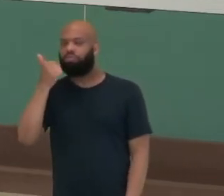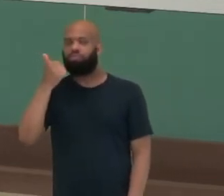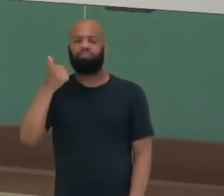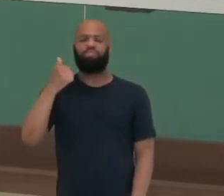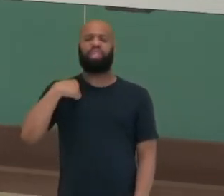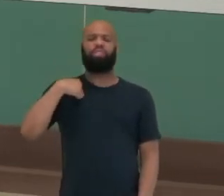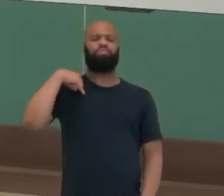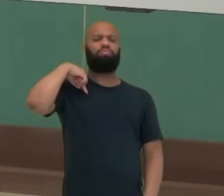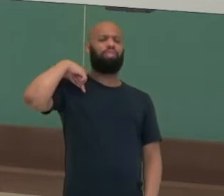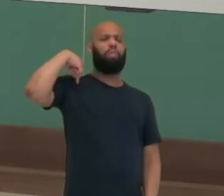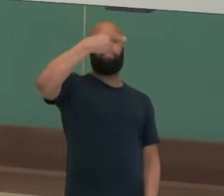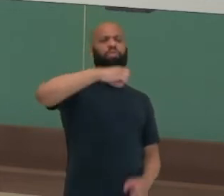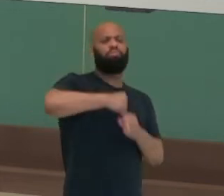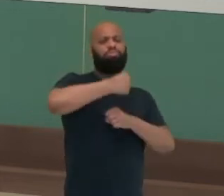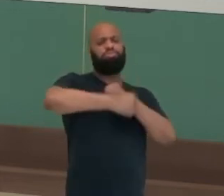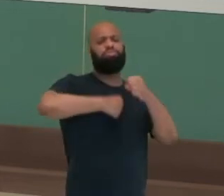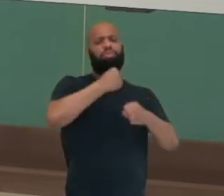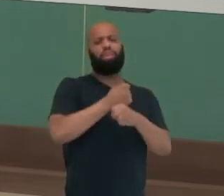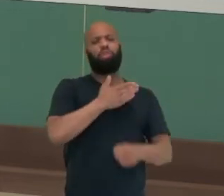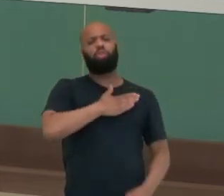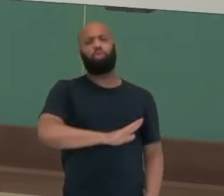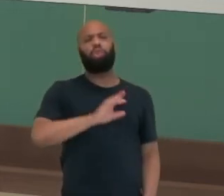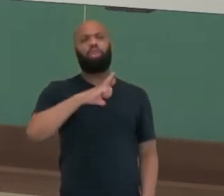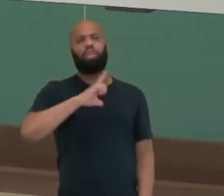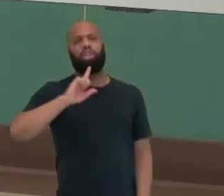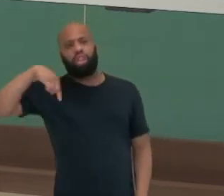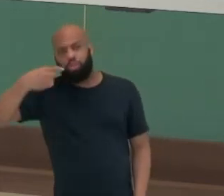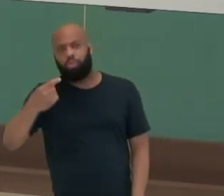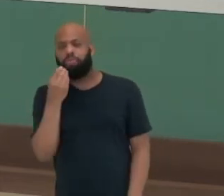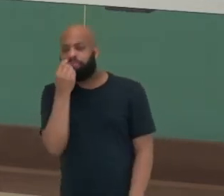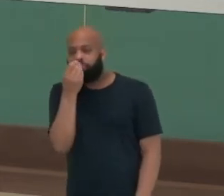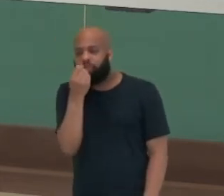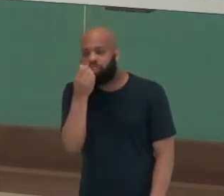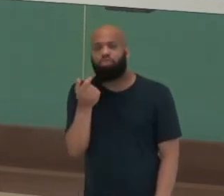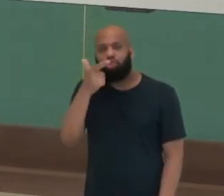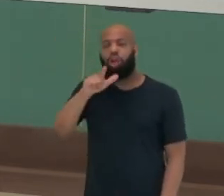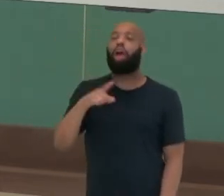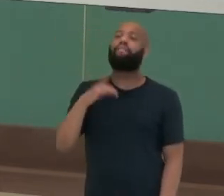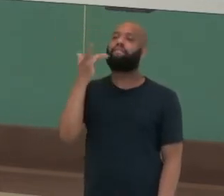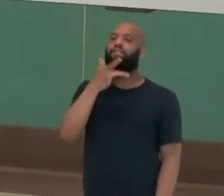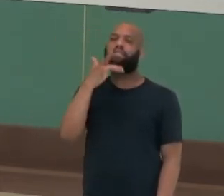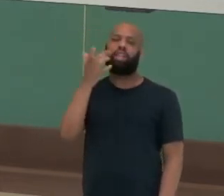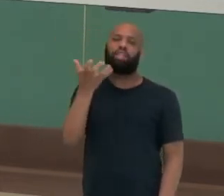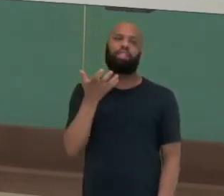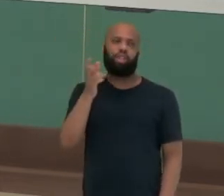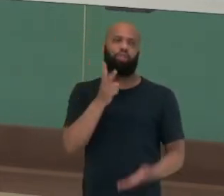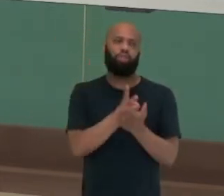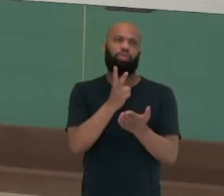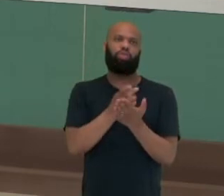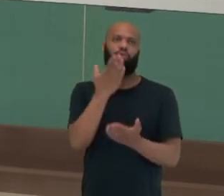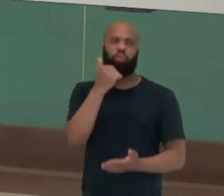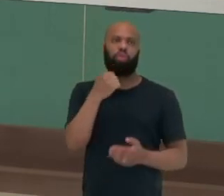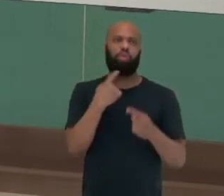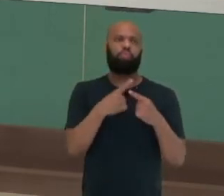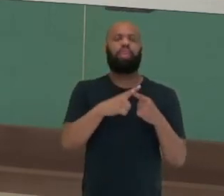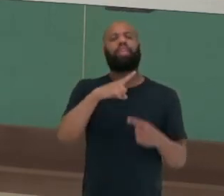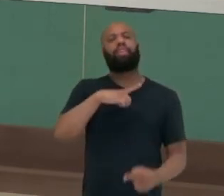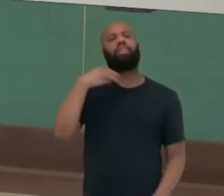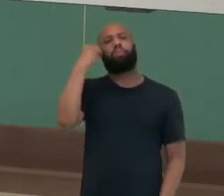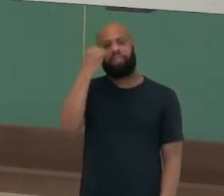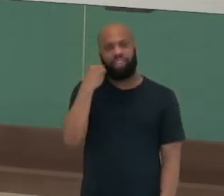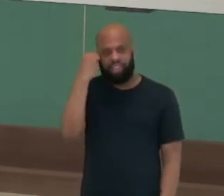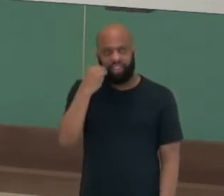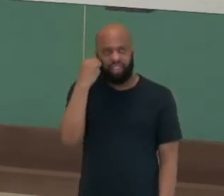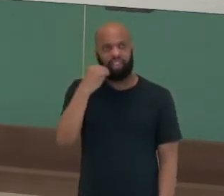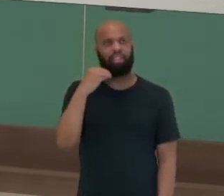anos depois, não gosto, né? E anos depois provo o mesmo alimento e acho aquilo delicioso, né? Então, a gente tem